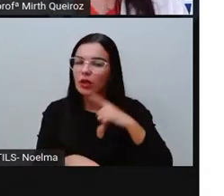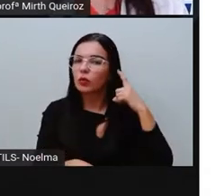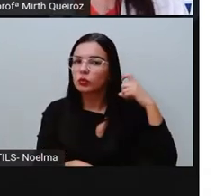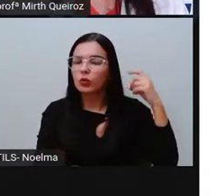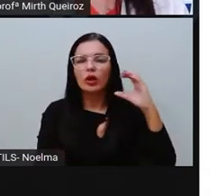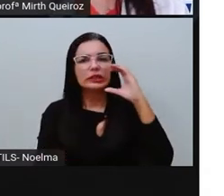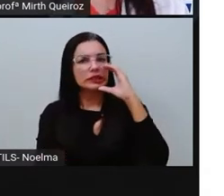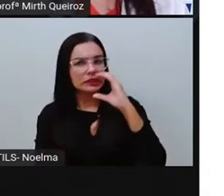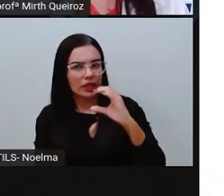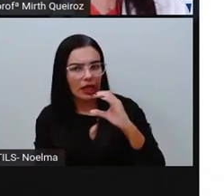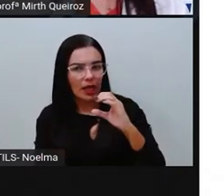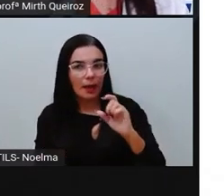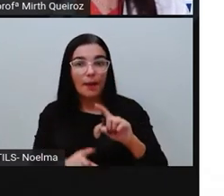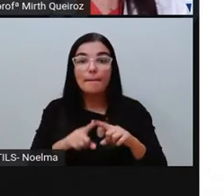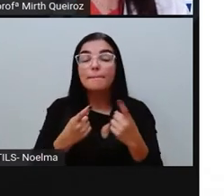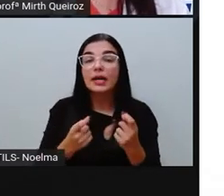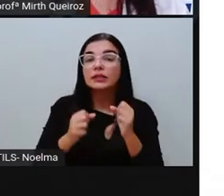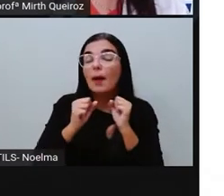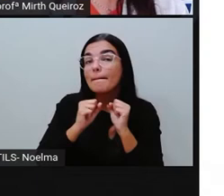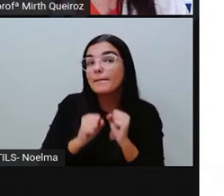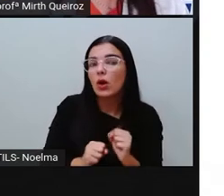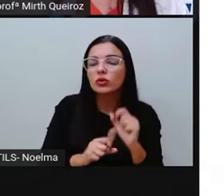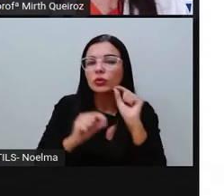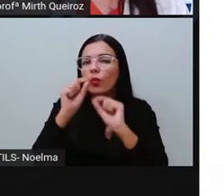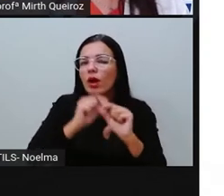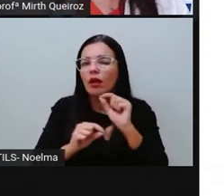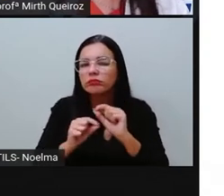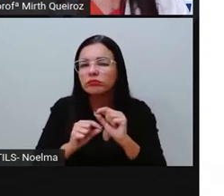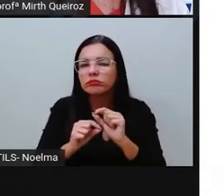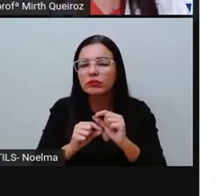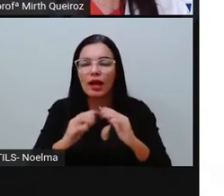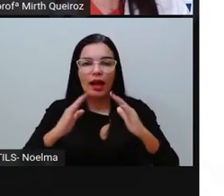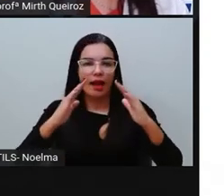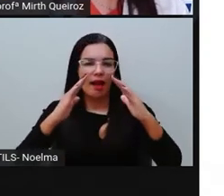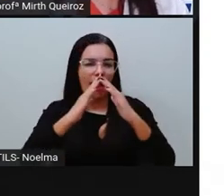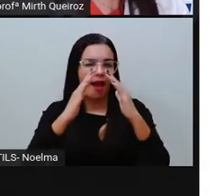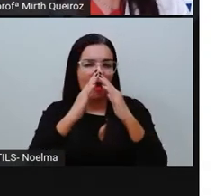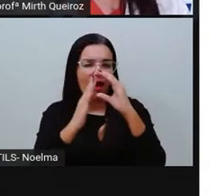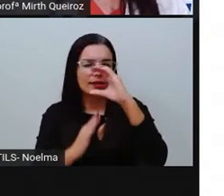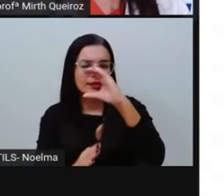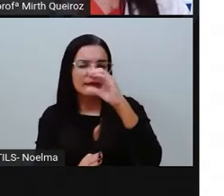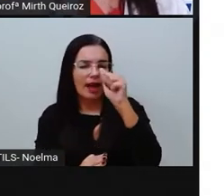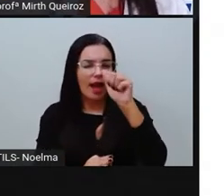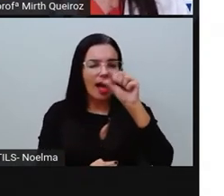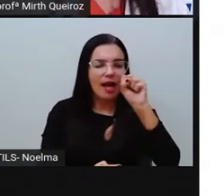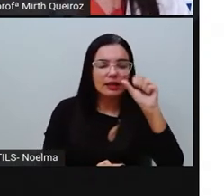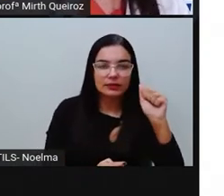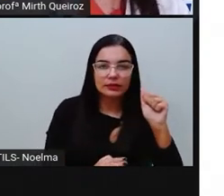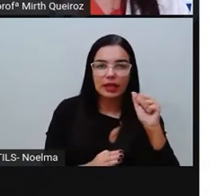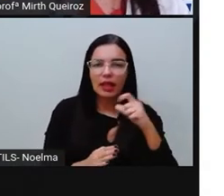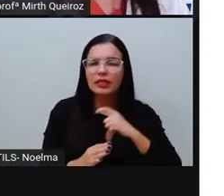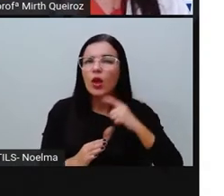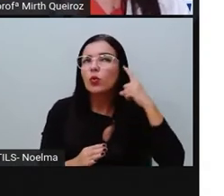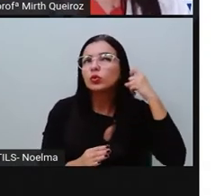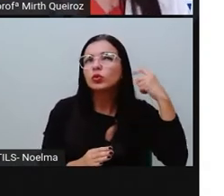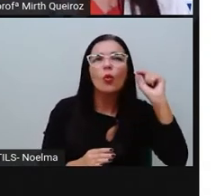ter o som de Q, né? Por exemplo, casa, o C vem com som de Q,